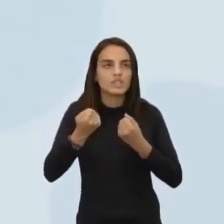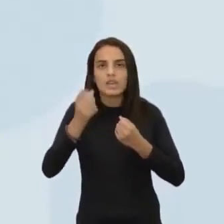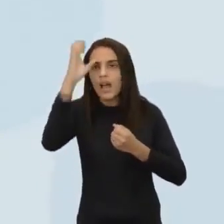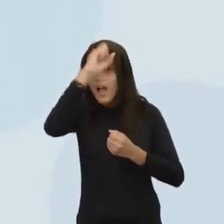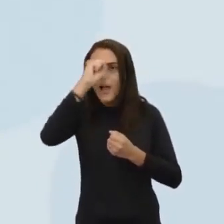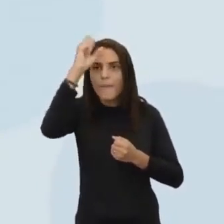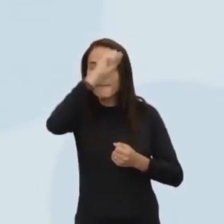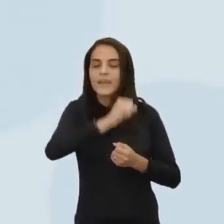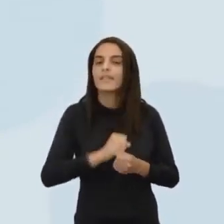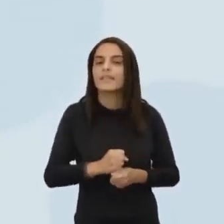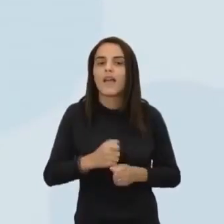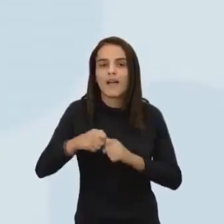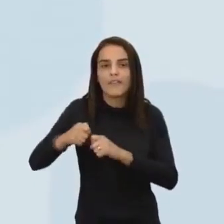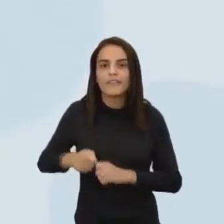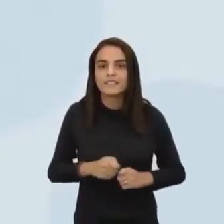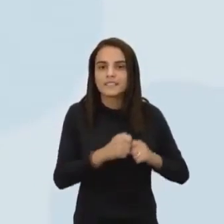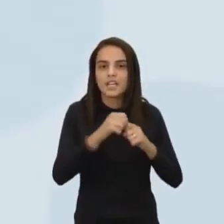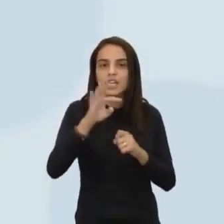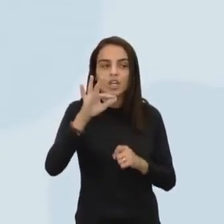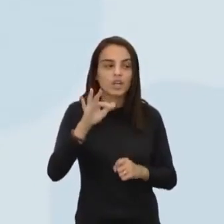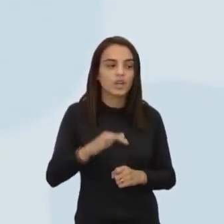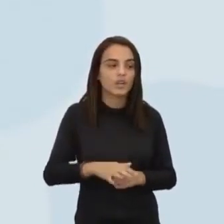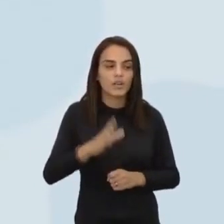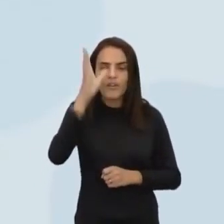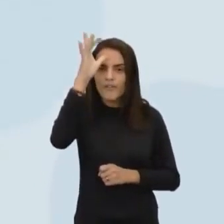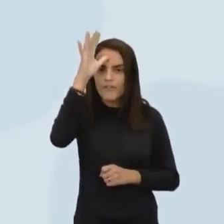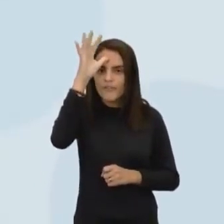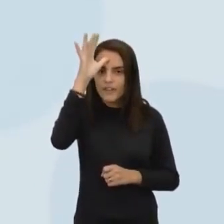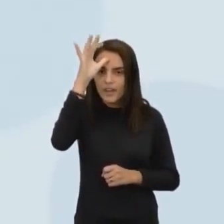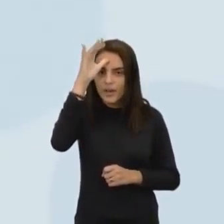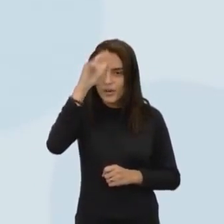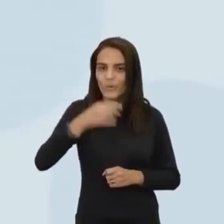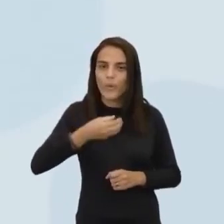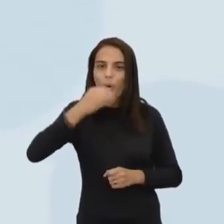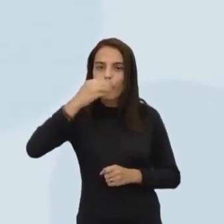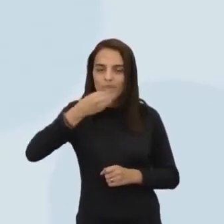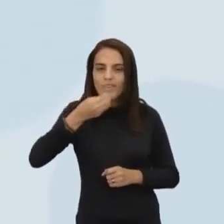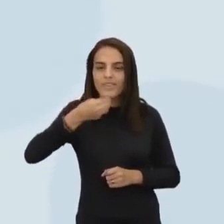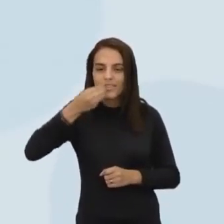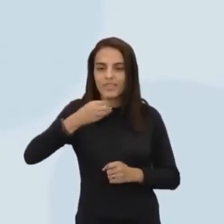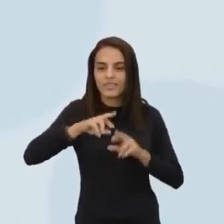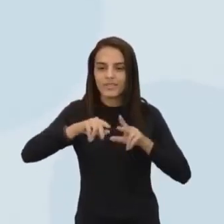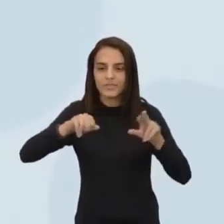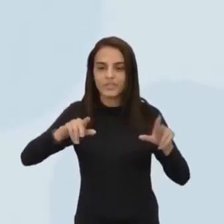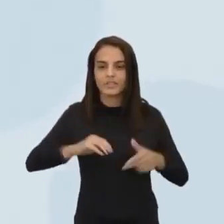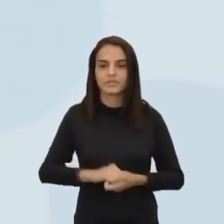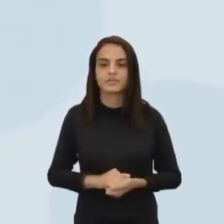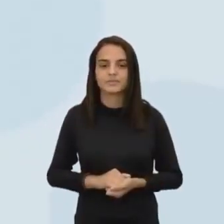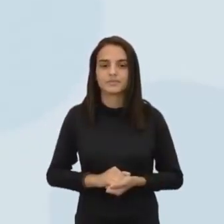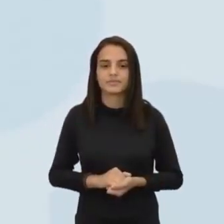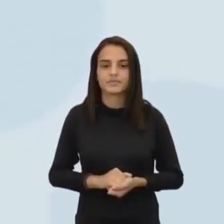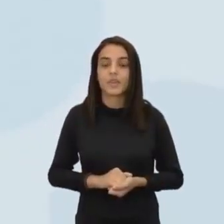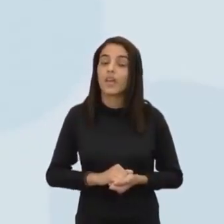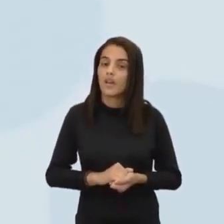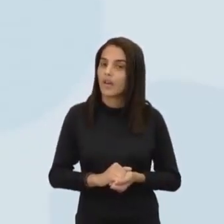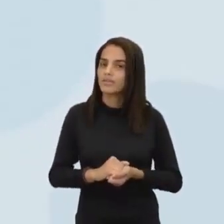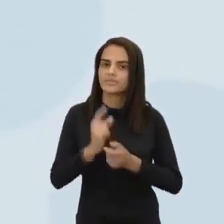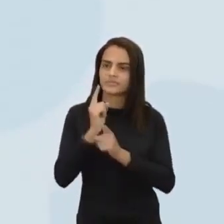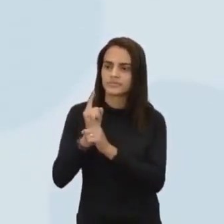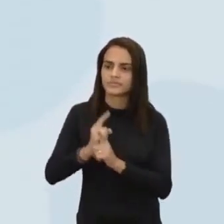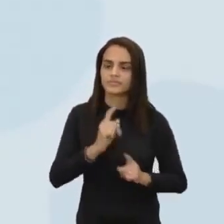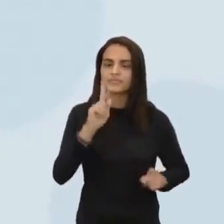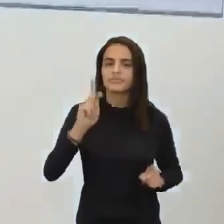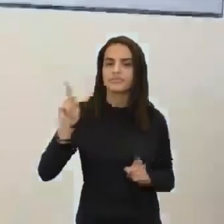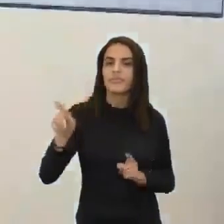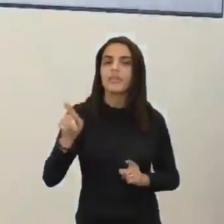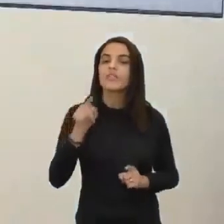frango com catupiry. Pode ser isso. Inclusive fome. Descobrir os professores. O que você poderia ensinar? Os professores